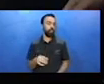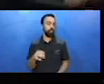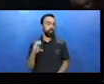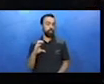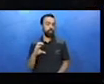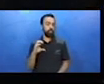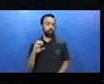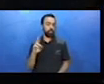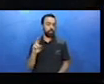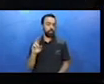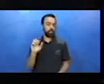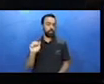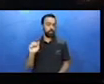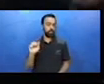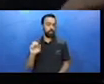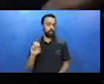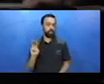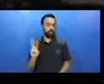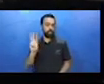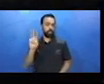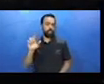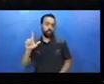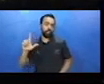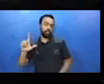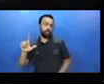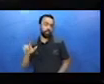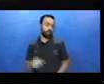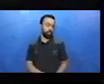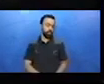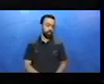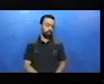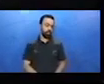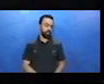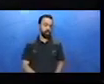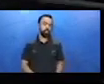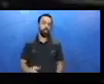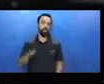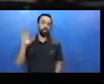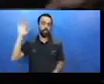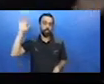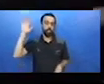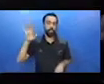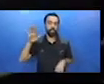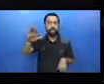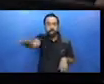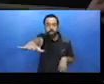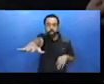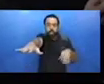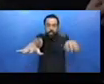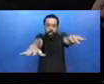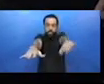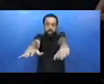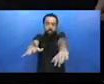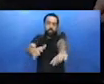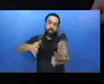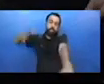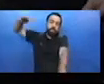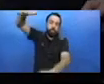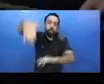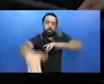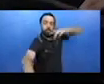onde nós mais nos familiarizamos com ele, onde o atleta ele estende os braços e as pernas para tentar chegar do outro